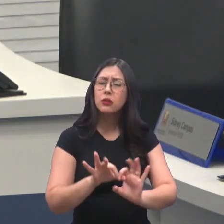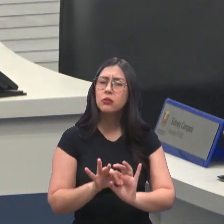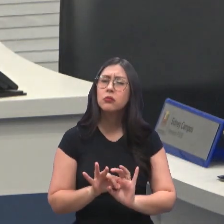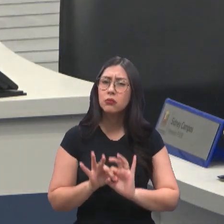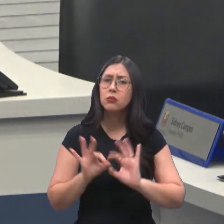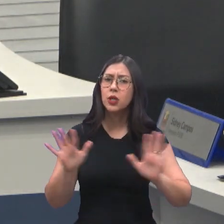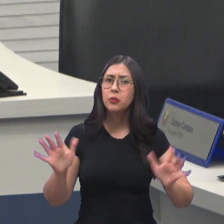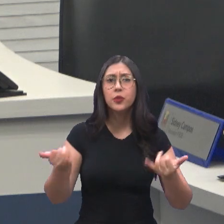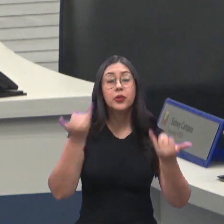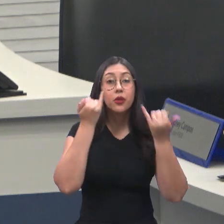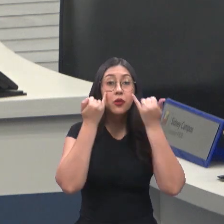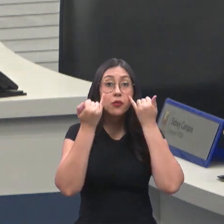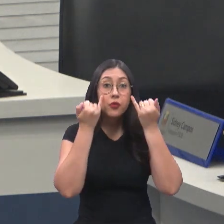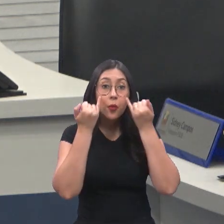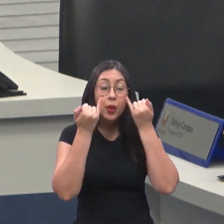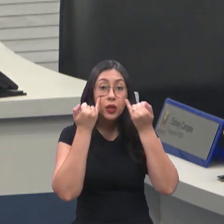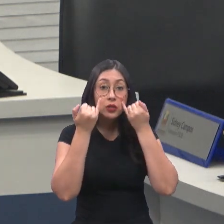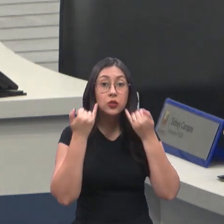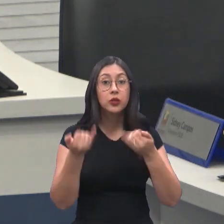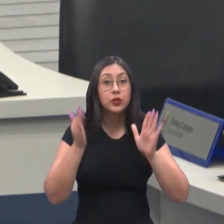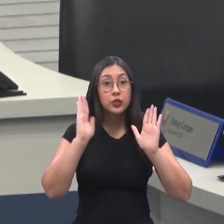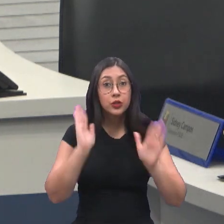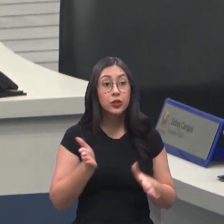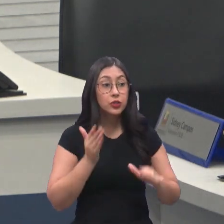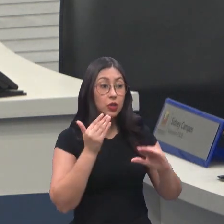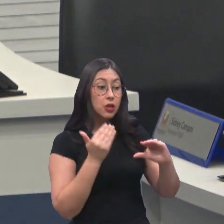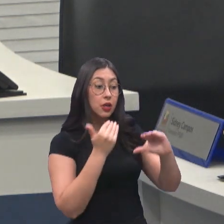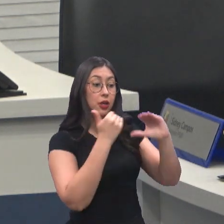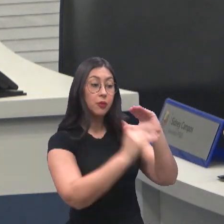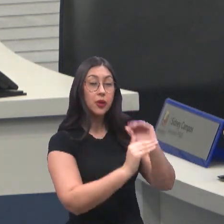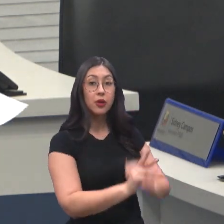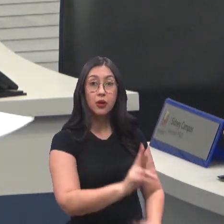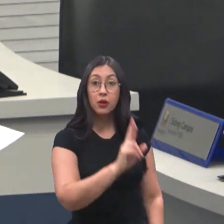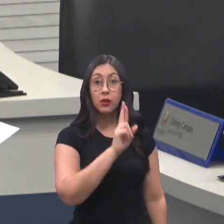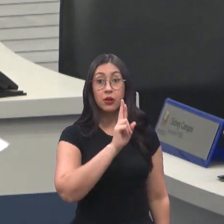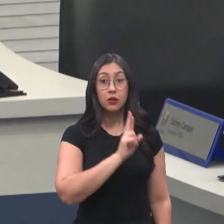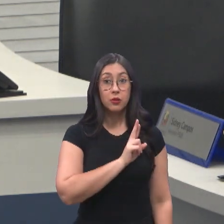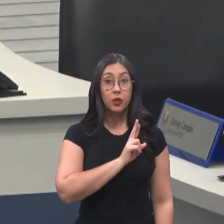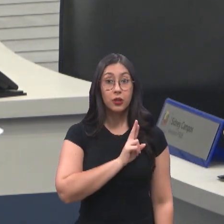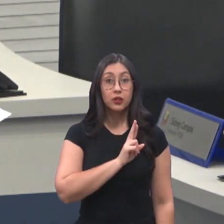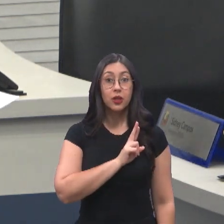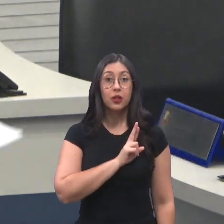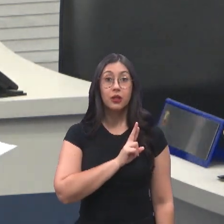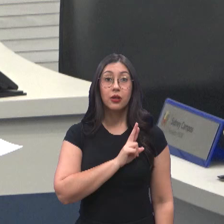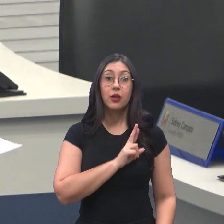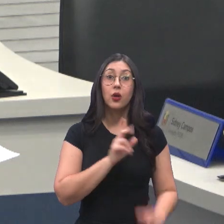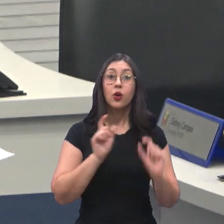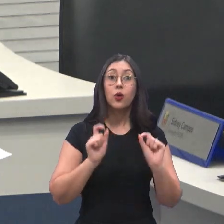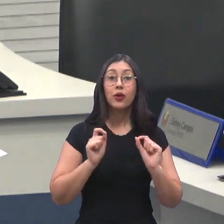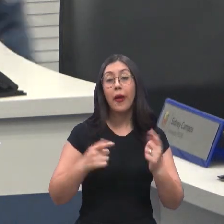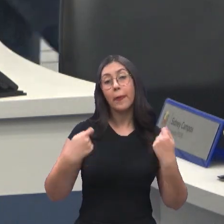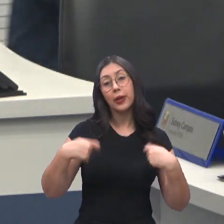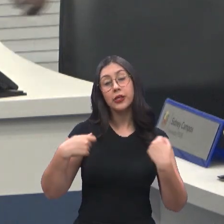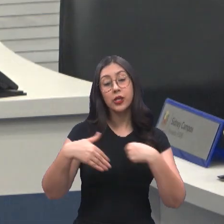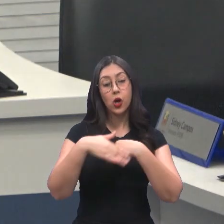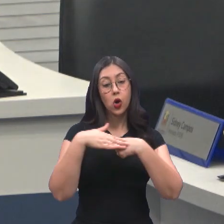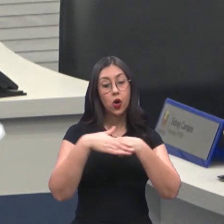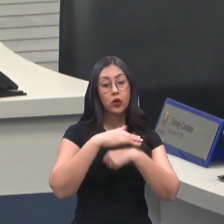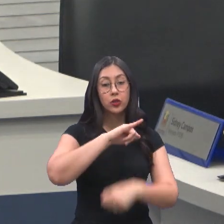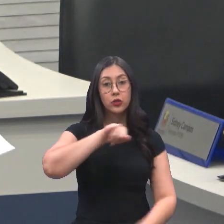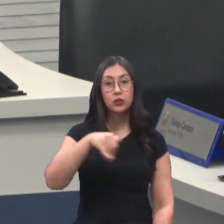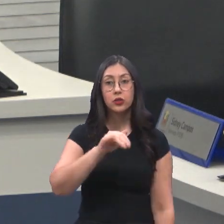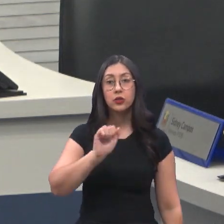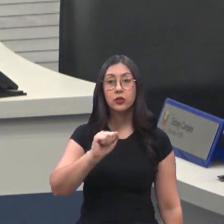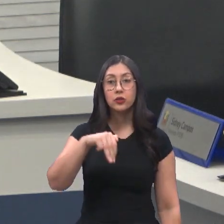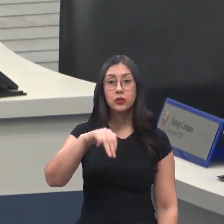as informações. A gente mandou um e-mail, líder, e a resposta tem que falar sempre com o James. Daqui